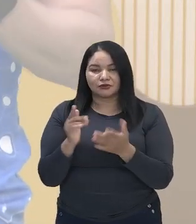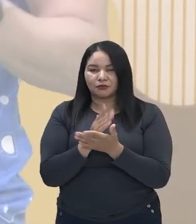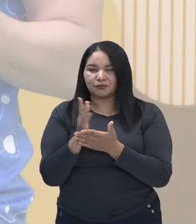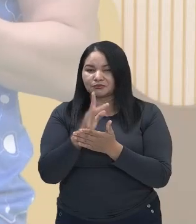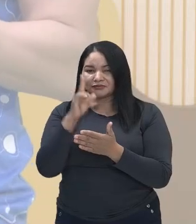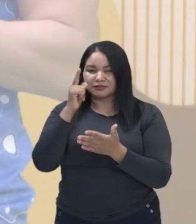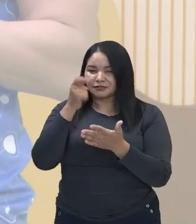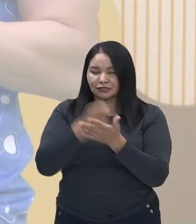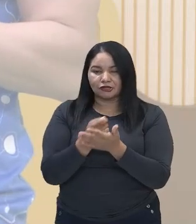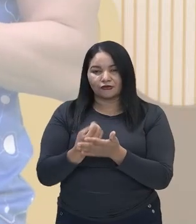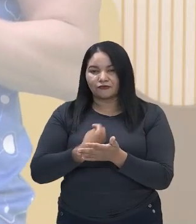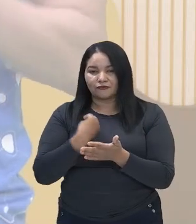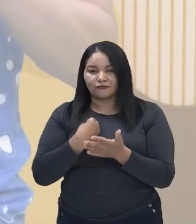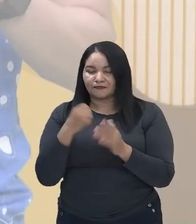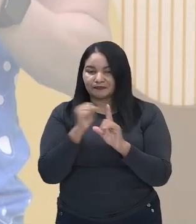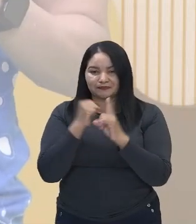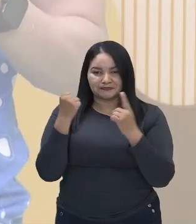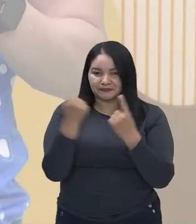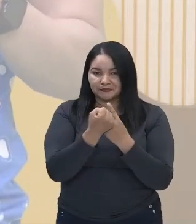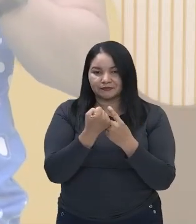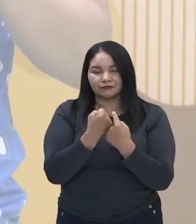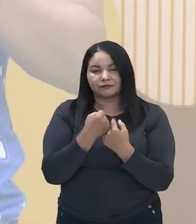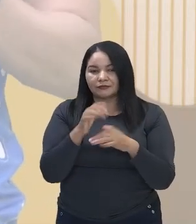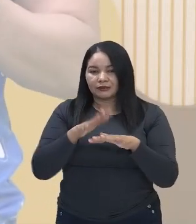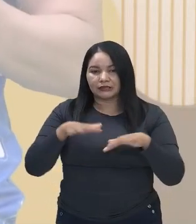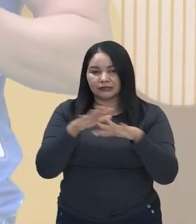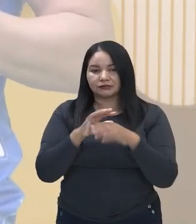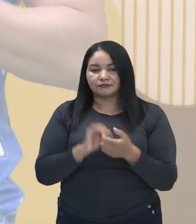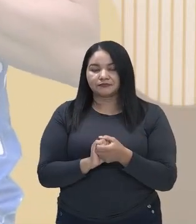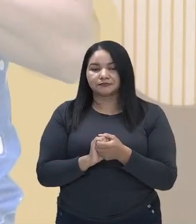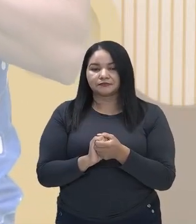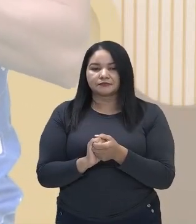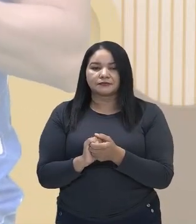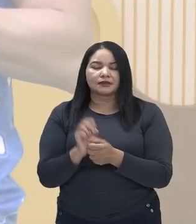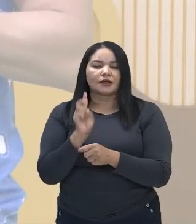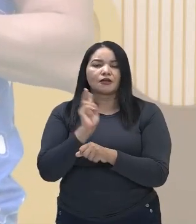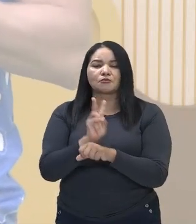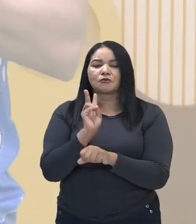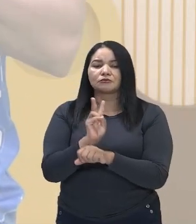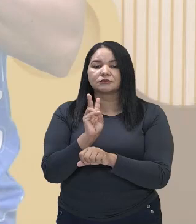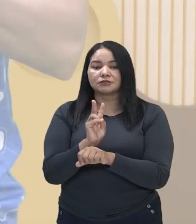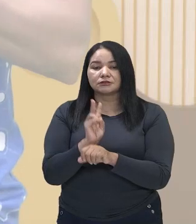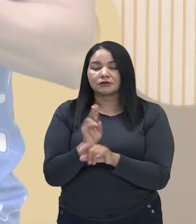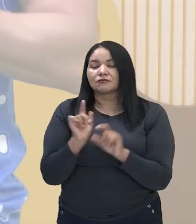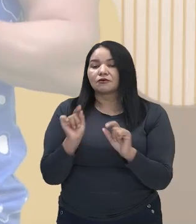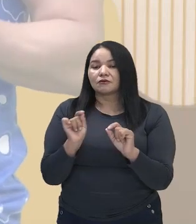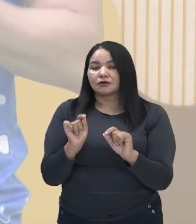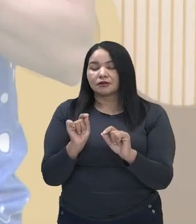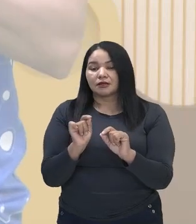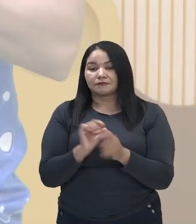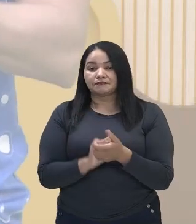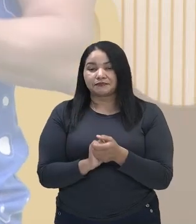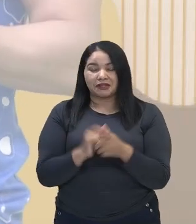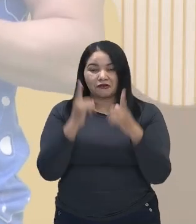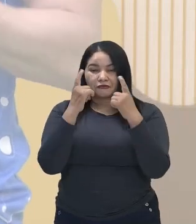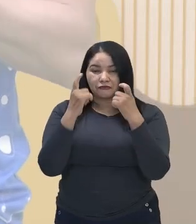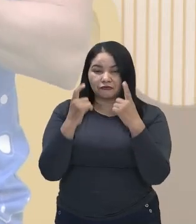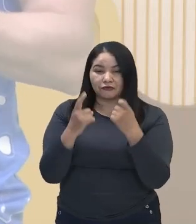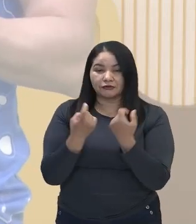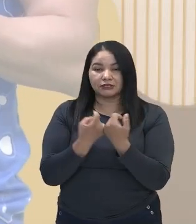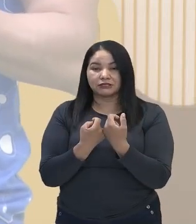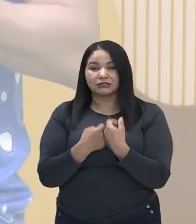vida em sociedade de uma forma geral. Proteção, esses direitos, eles trazem proteção contra a violência,